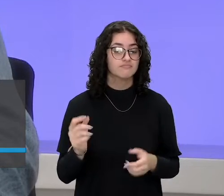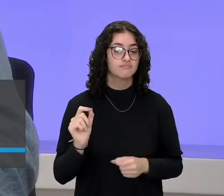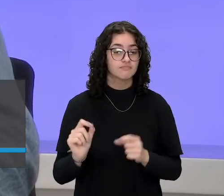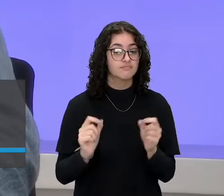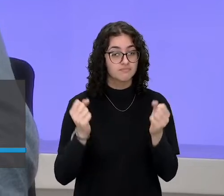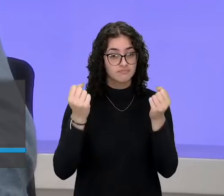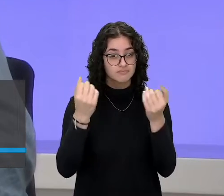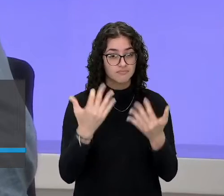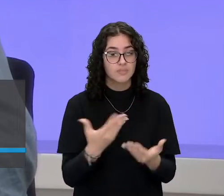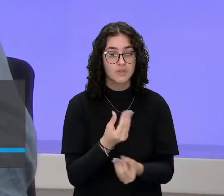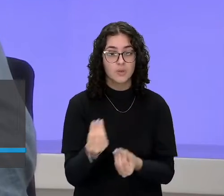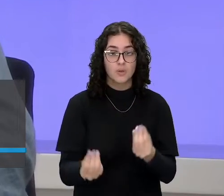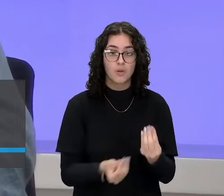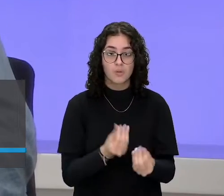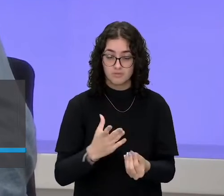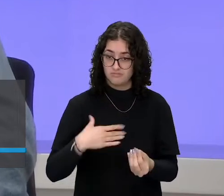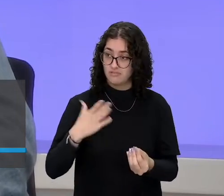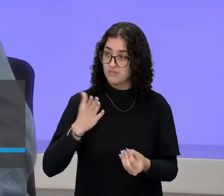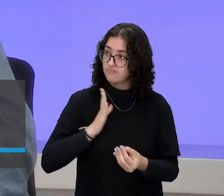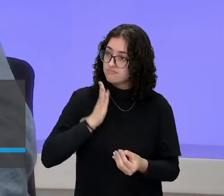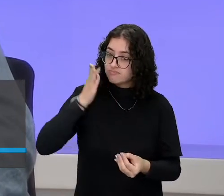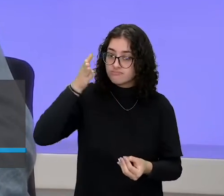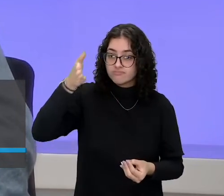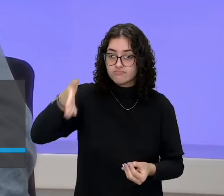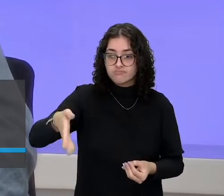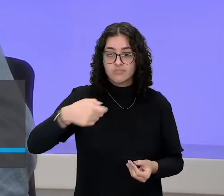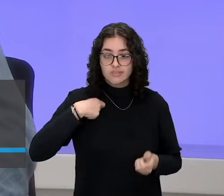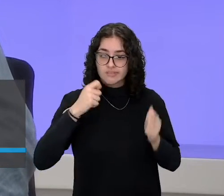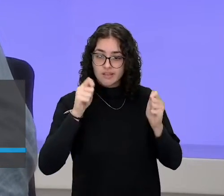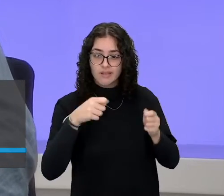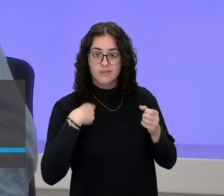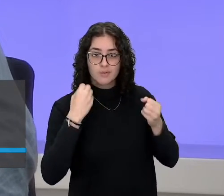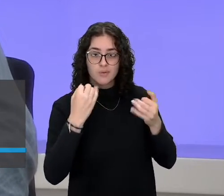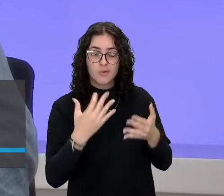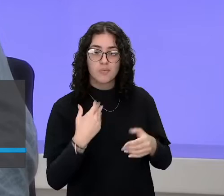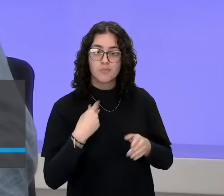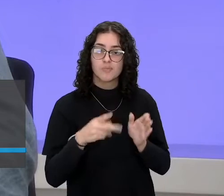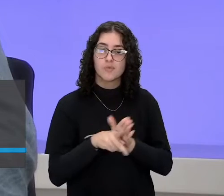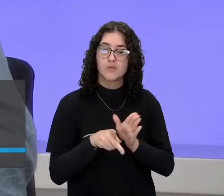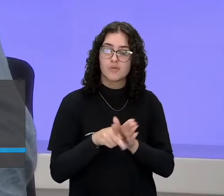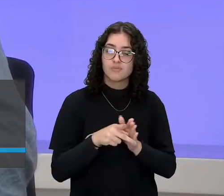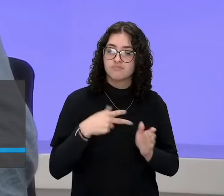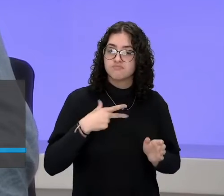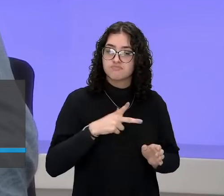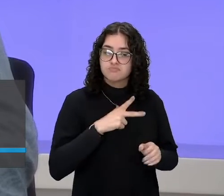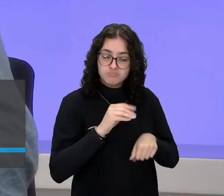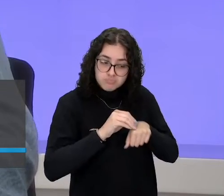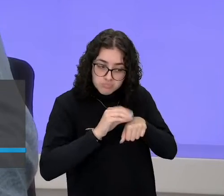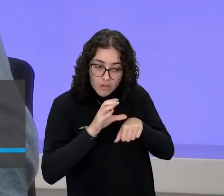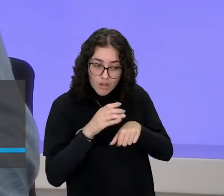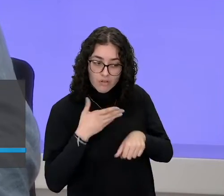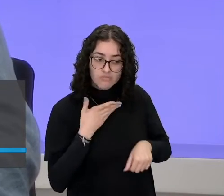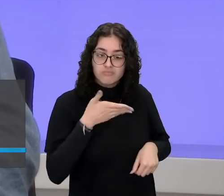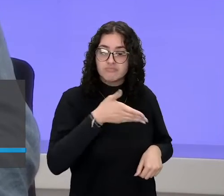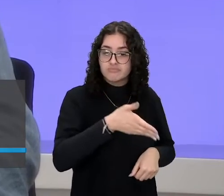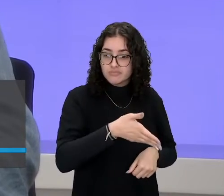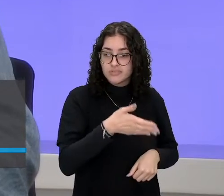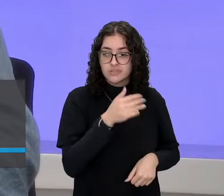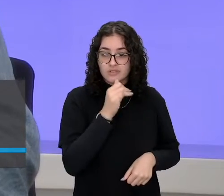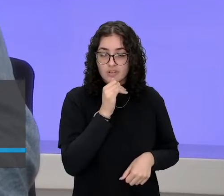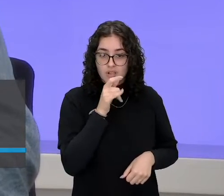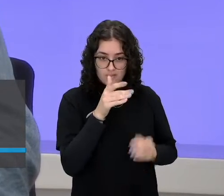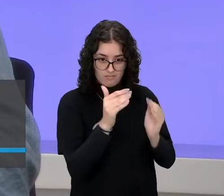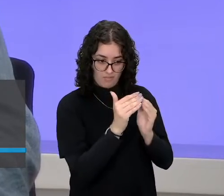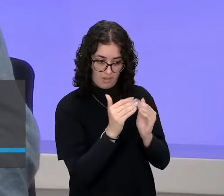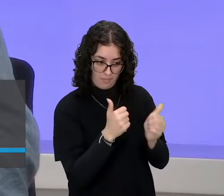para você. Como eu já estive lá, eu vou poder contar um pouquinho do meu conhecimento pessoal a respeito. Se você mora